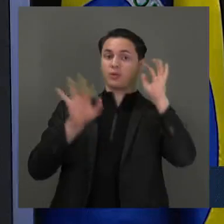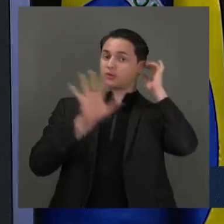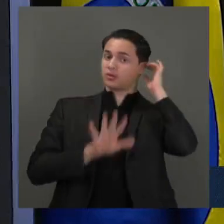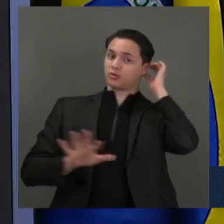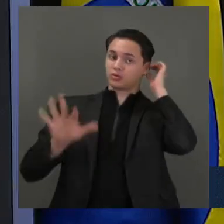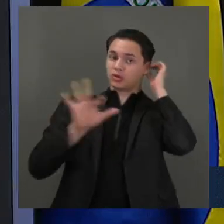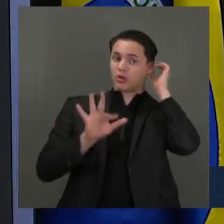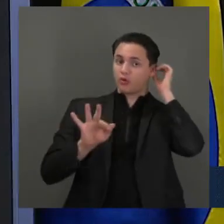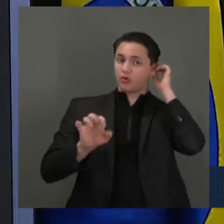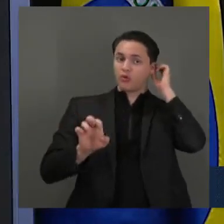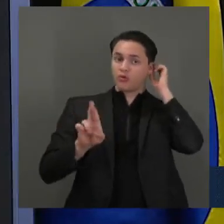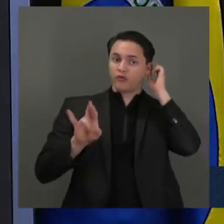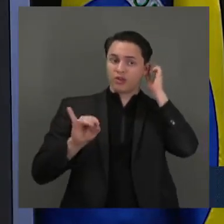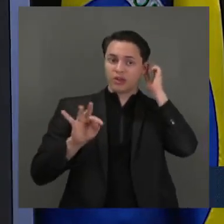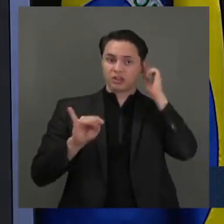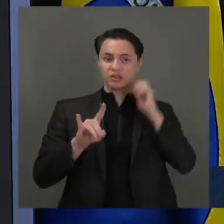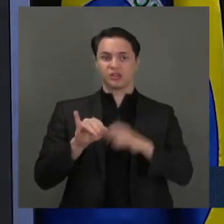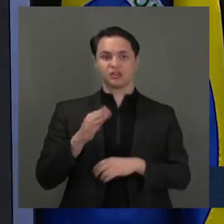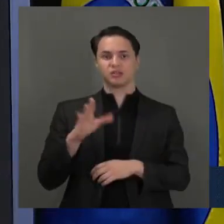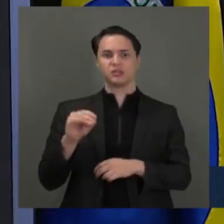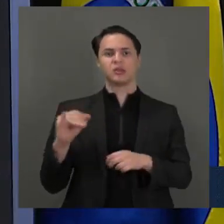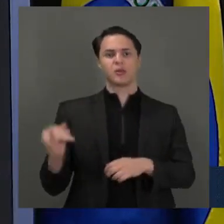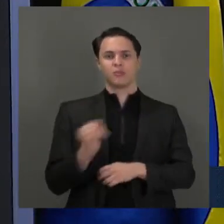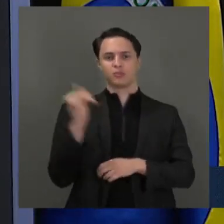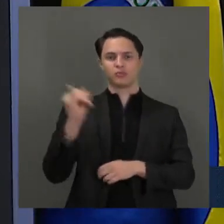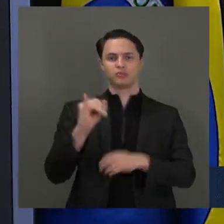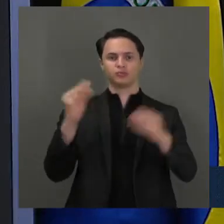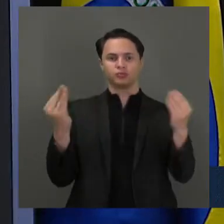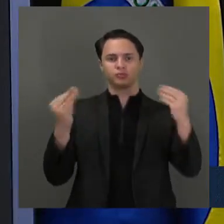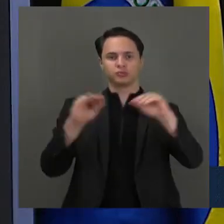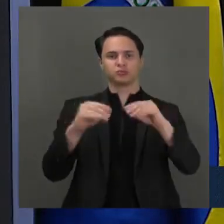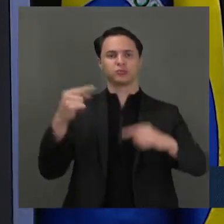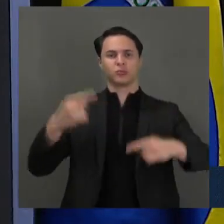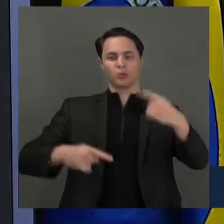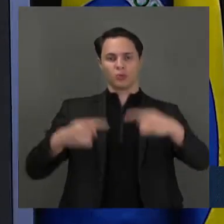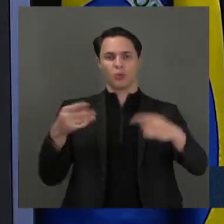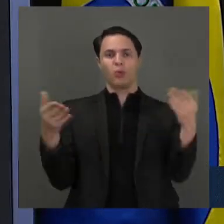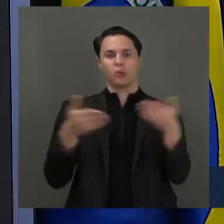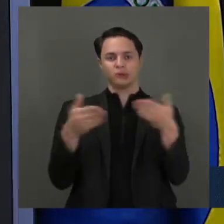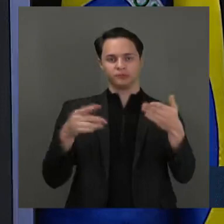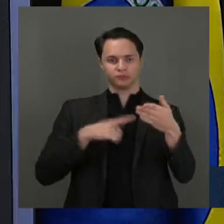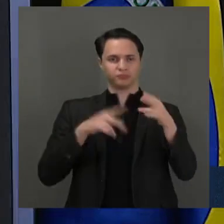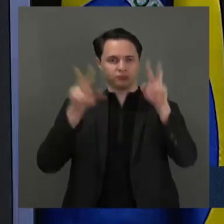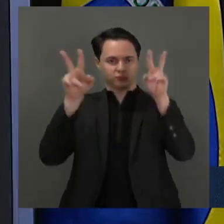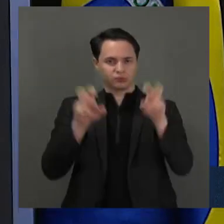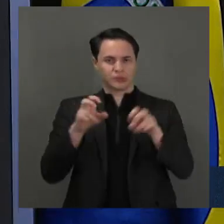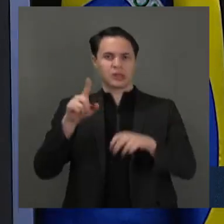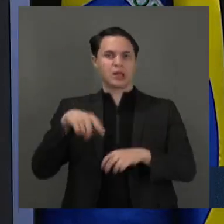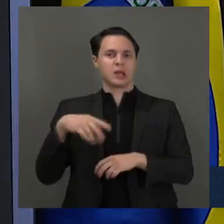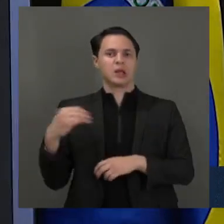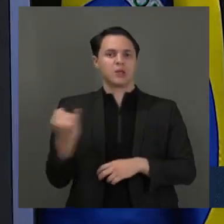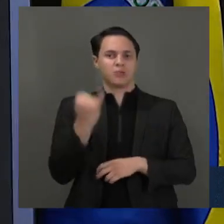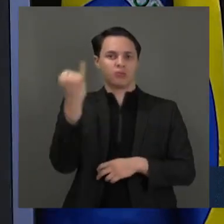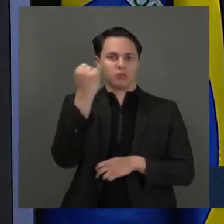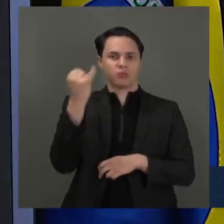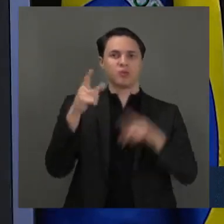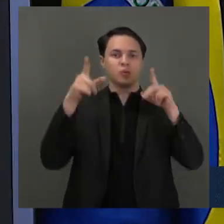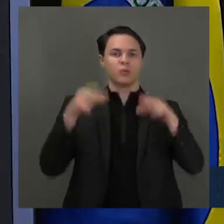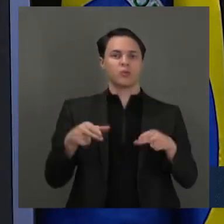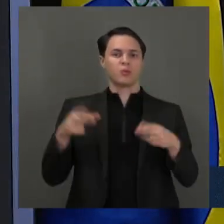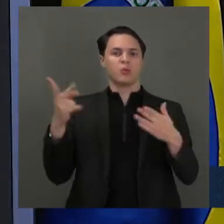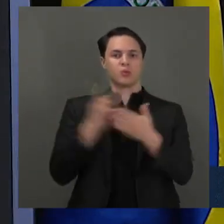é importante para trazer para o centro das discussões um assunto tão importante como é